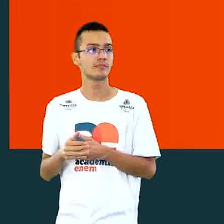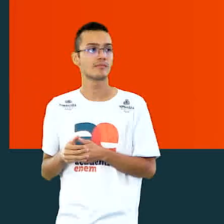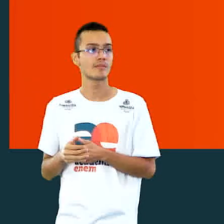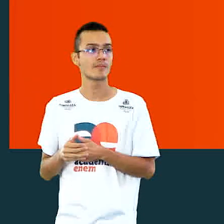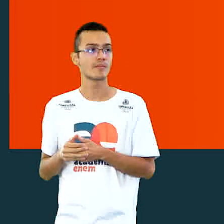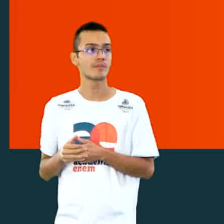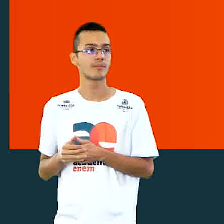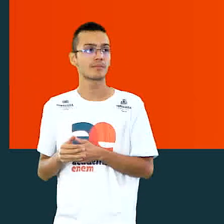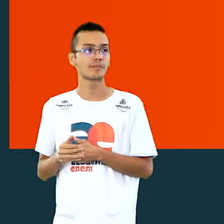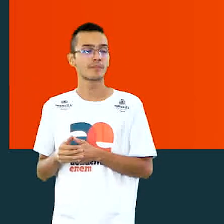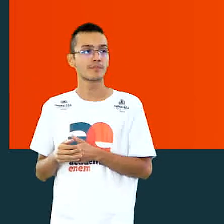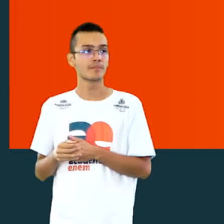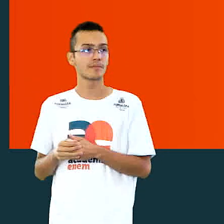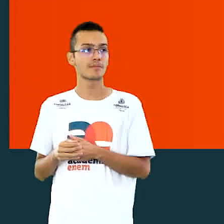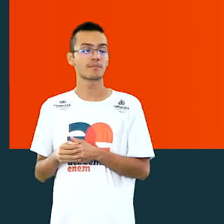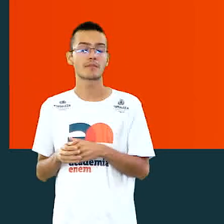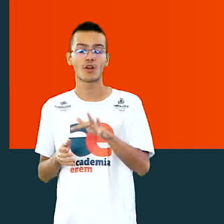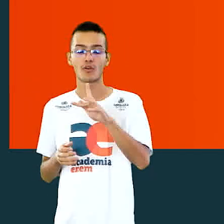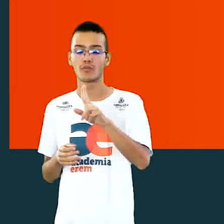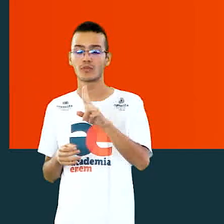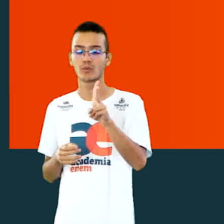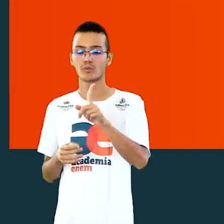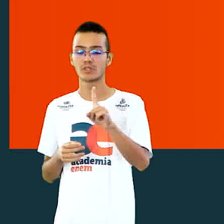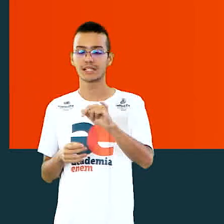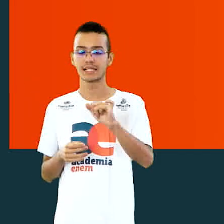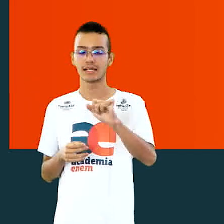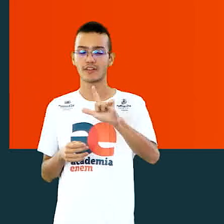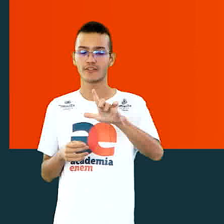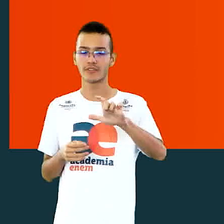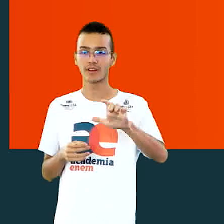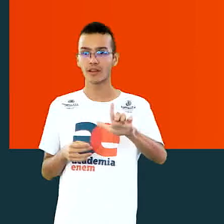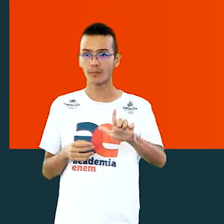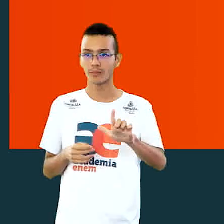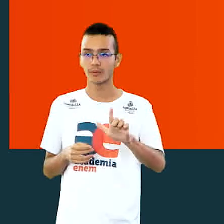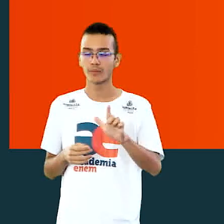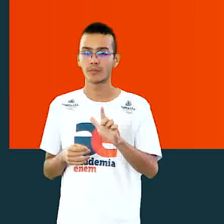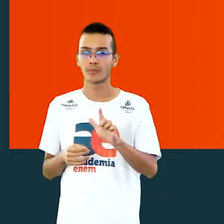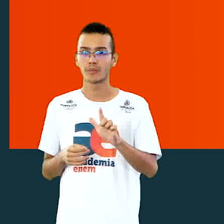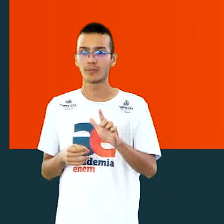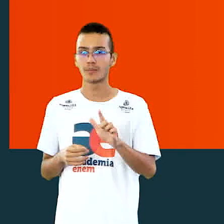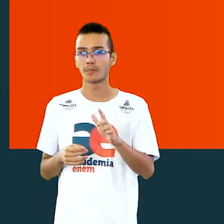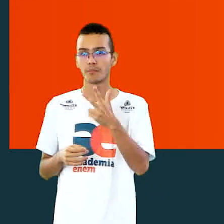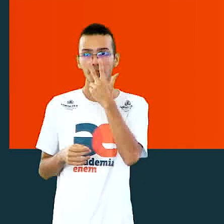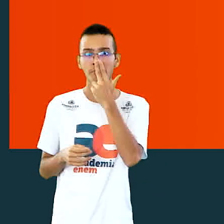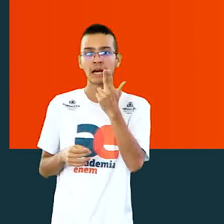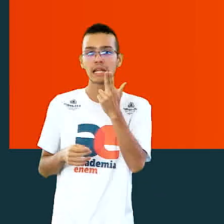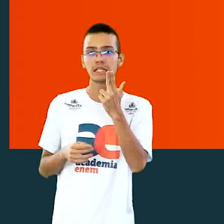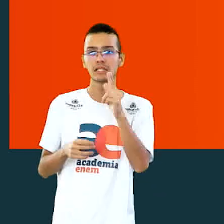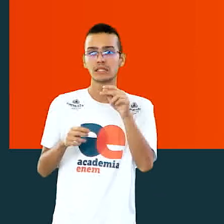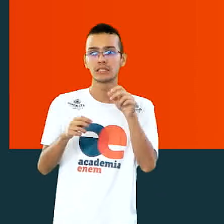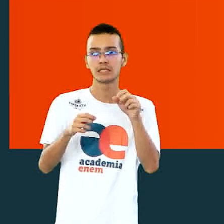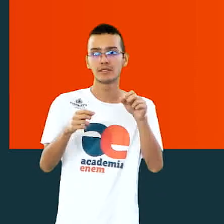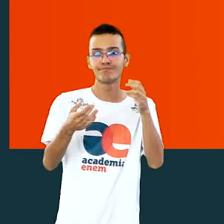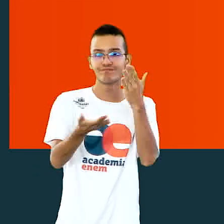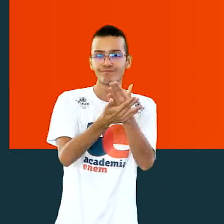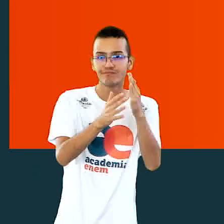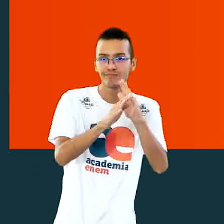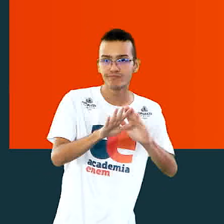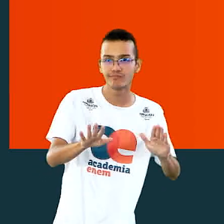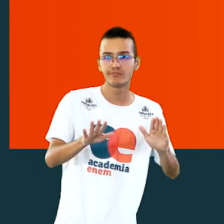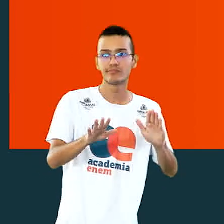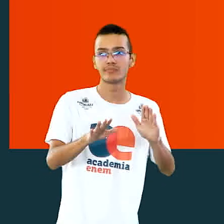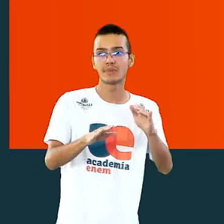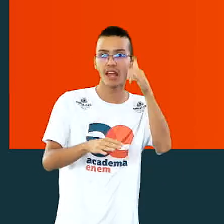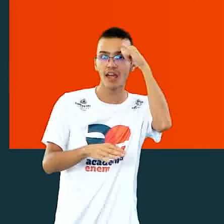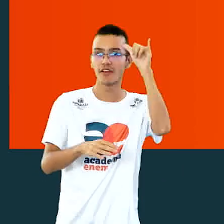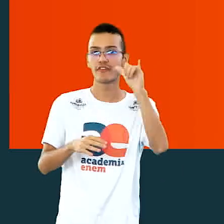proteger. O fusível se sacrifica pelo aparelho. Defeito do fusível,